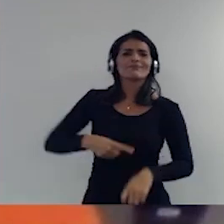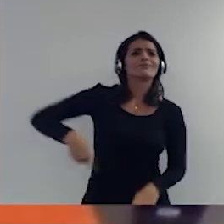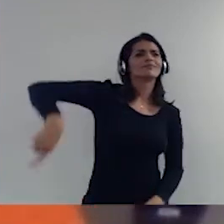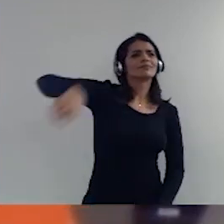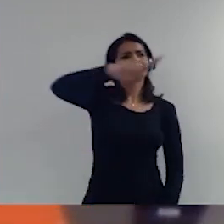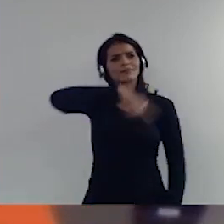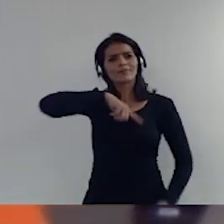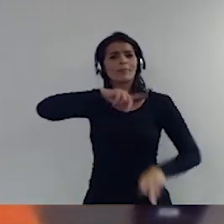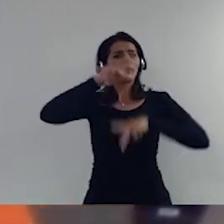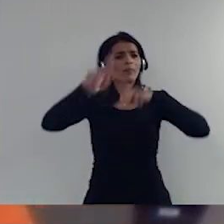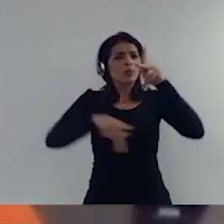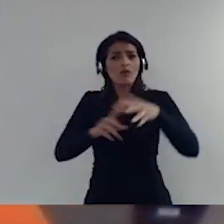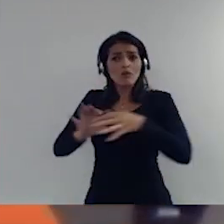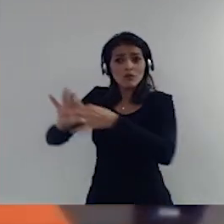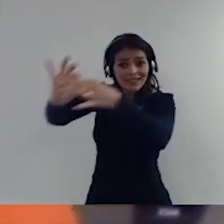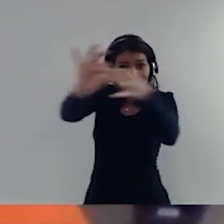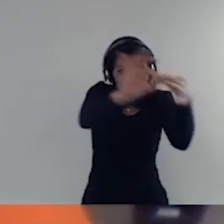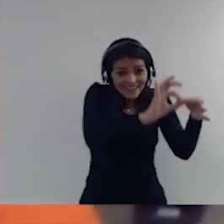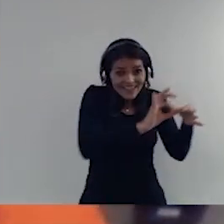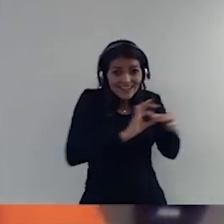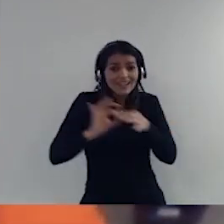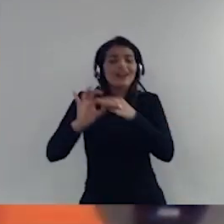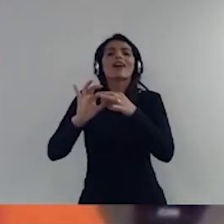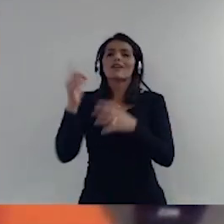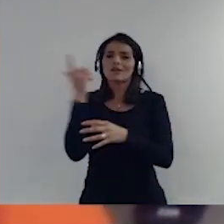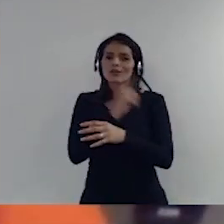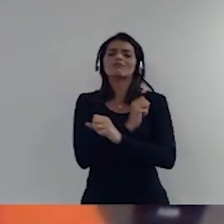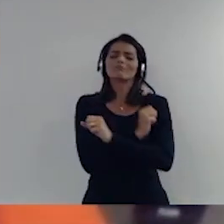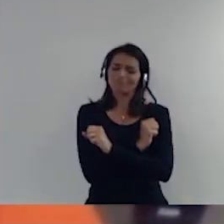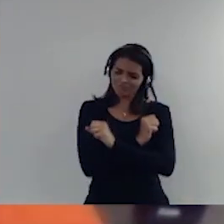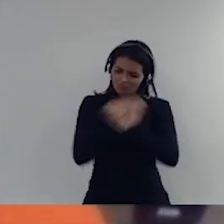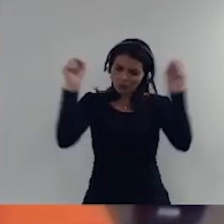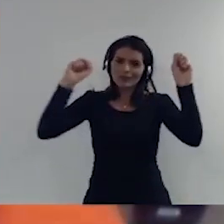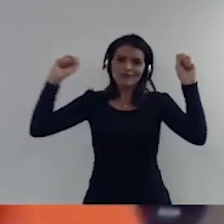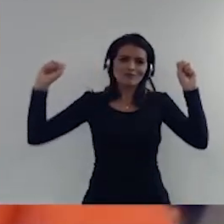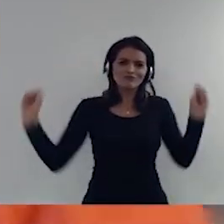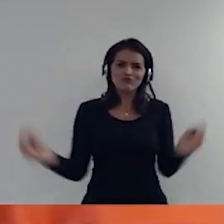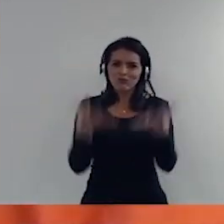estar integrado nisso para o impossível acontecer. Muito obrigada.